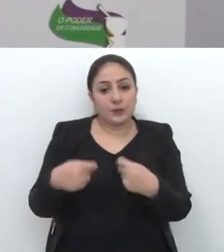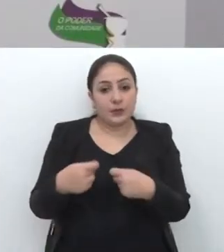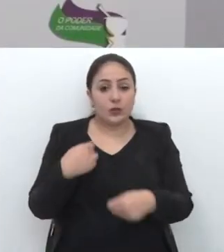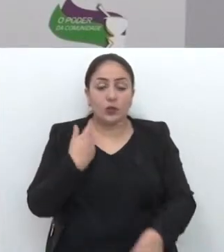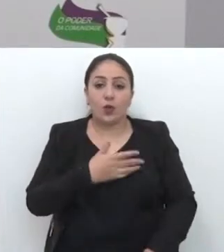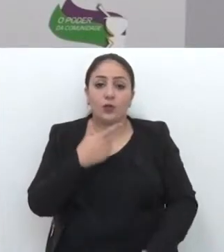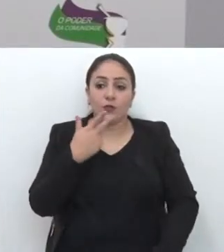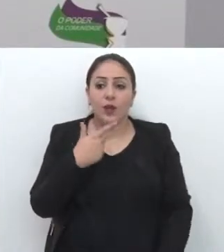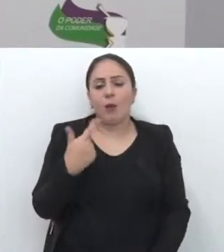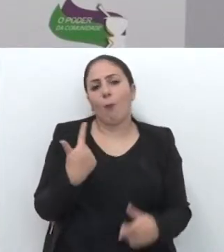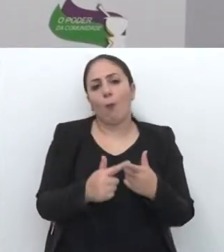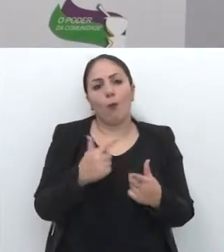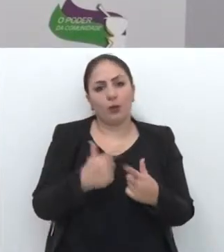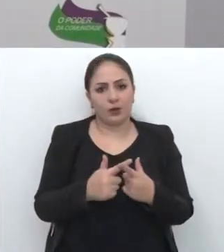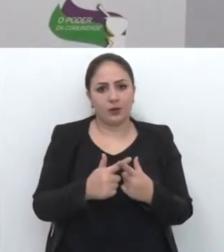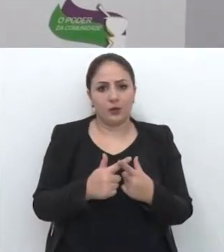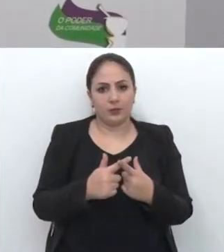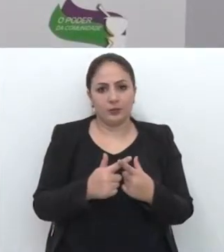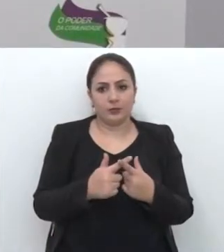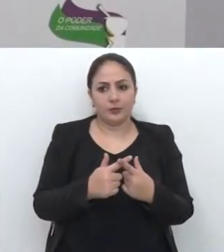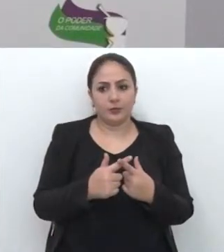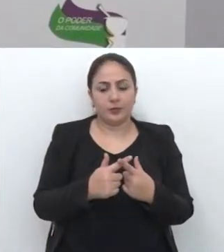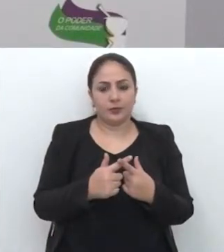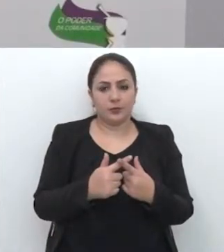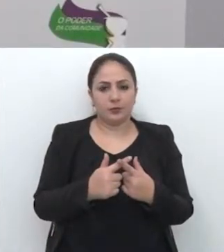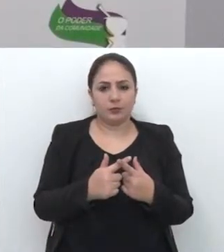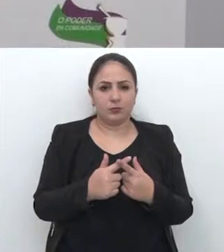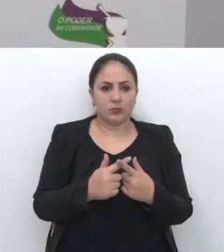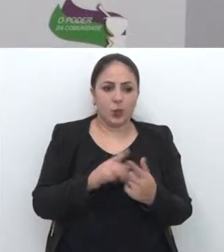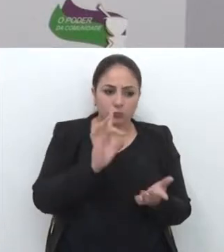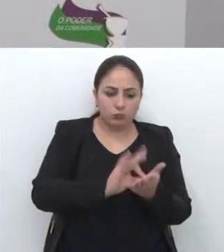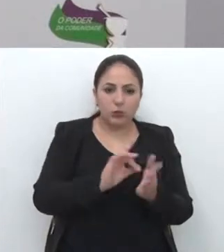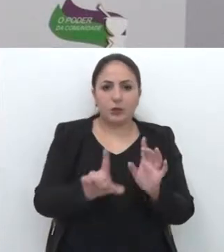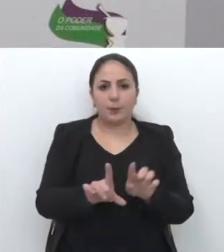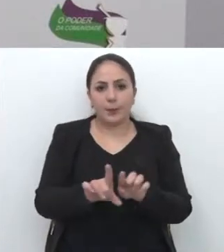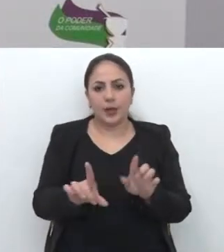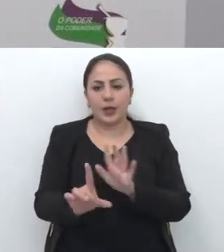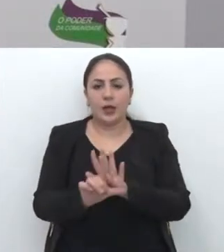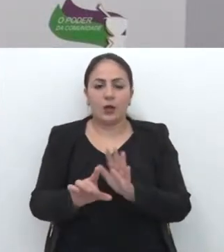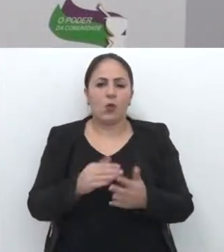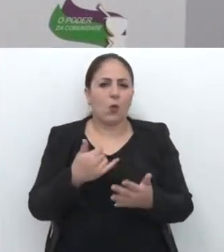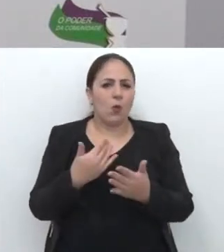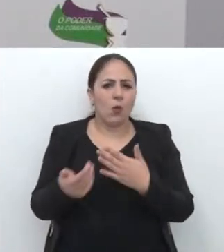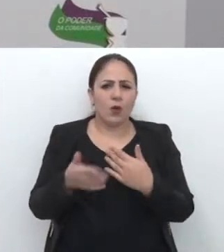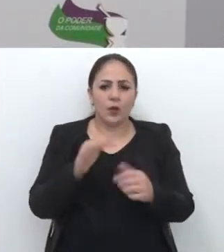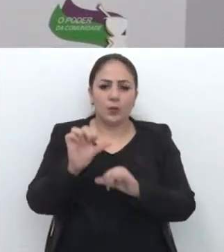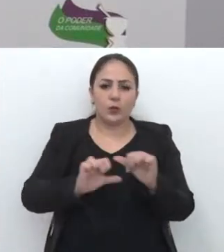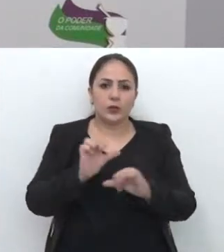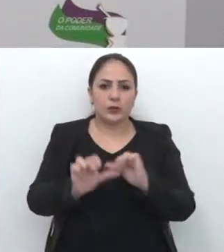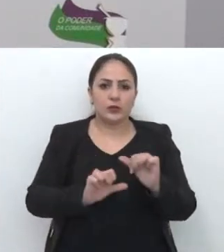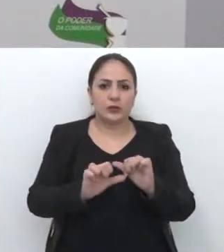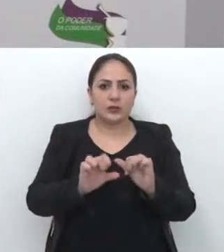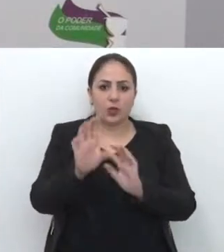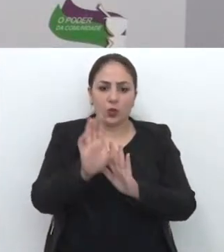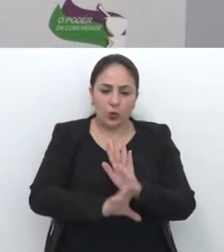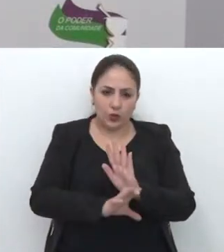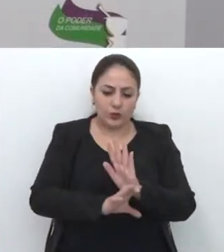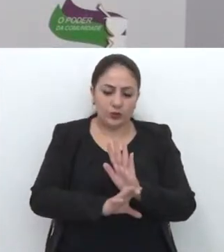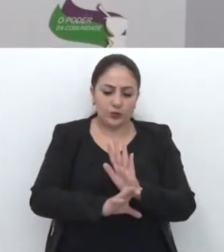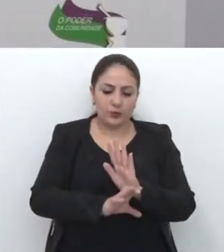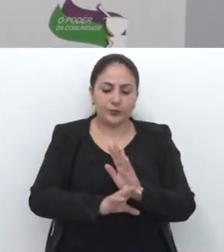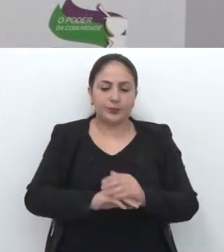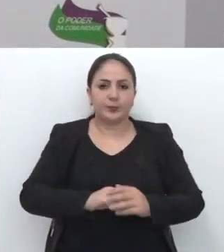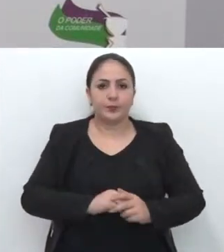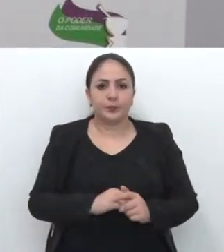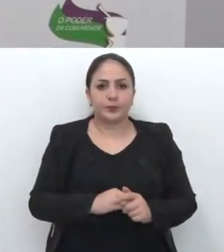é necessário que a gente diga os motivos efetivos e legais. Qualquer mudança na grade curricular, o Brasil tem uma